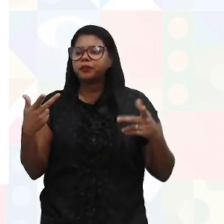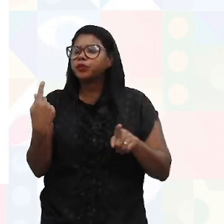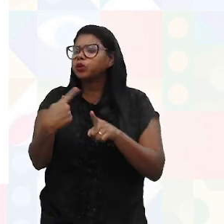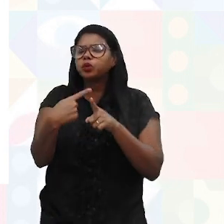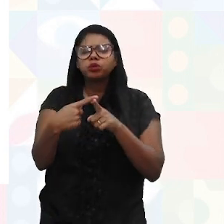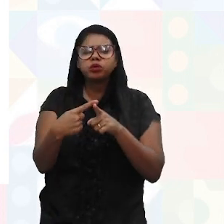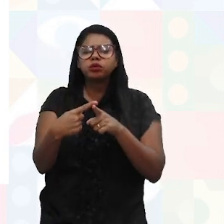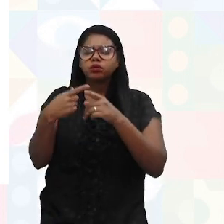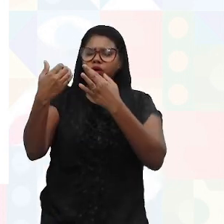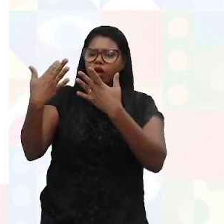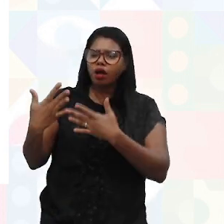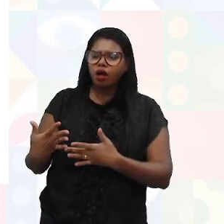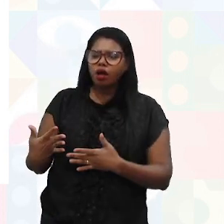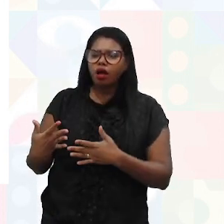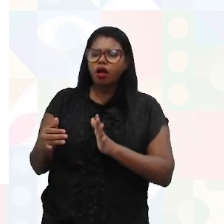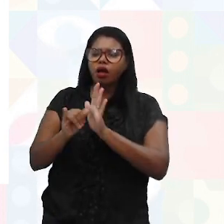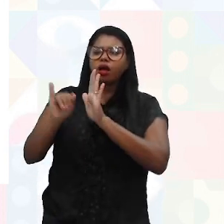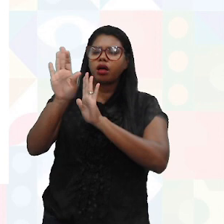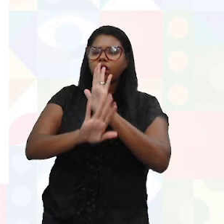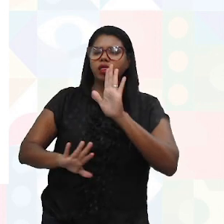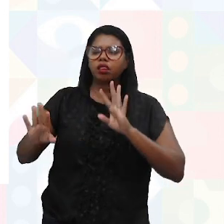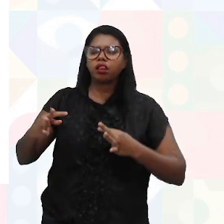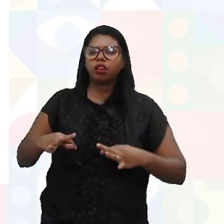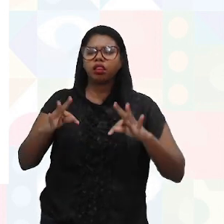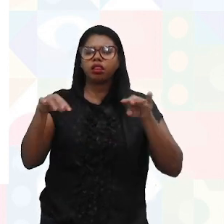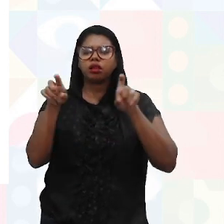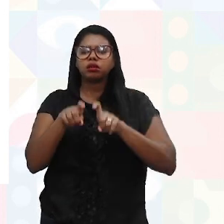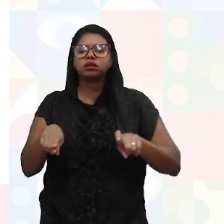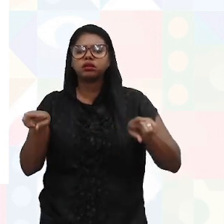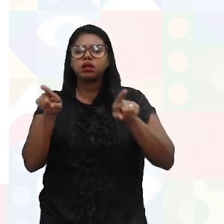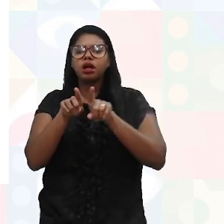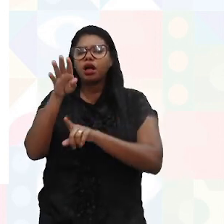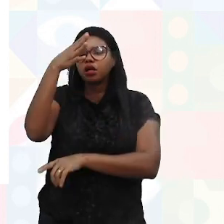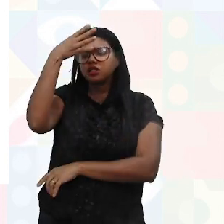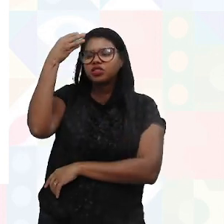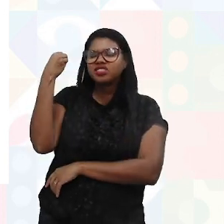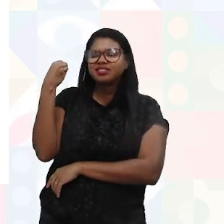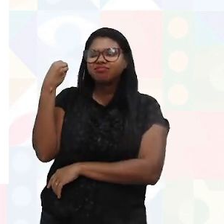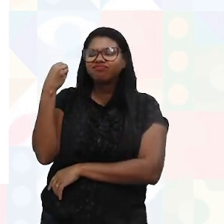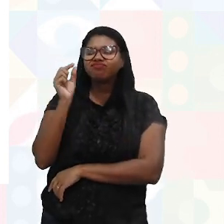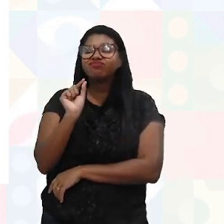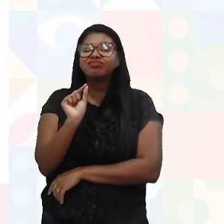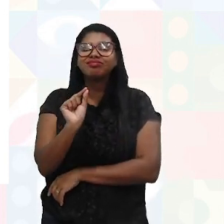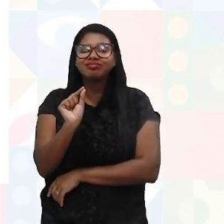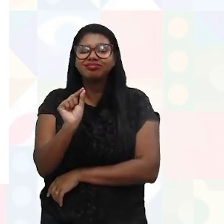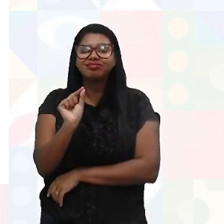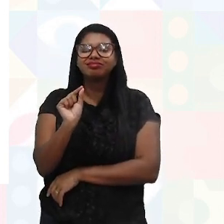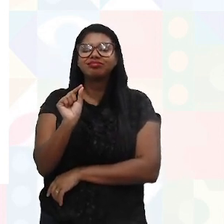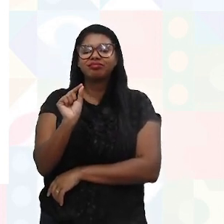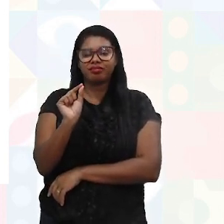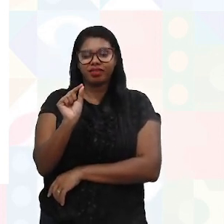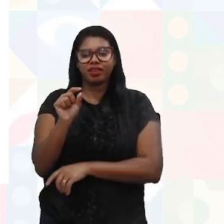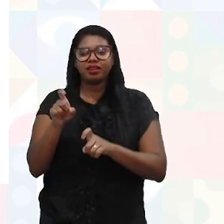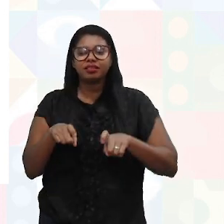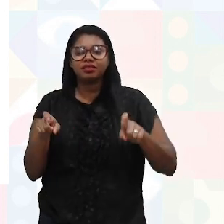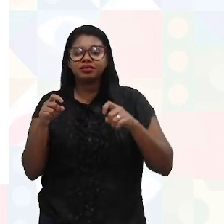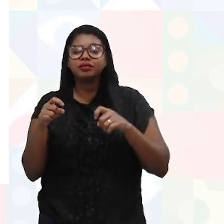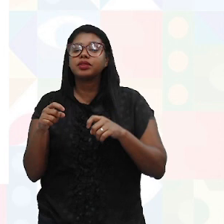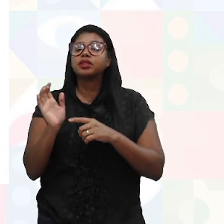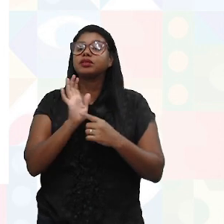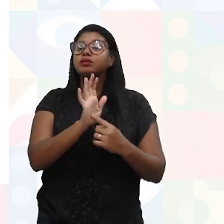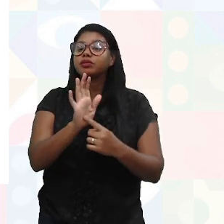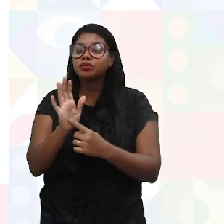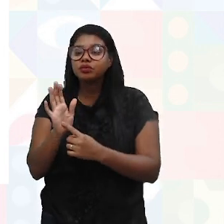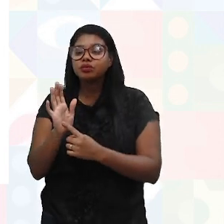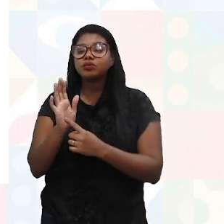de ilustração, sobretudo digital, mas aí a gente esquece um pouco que antes do digital a gente tem que trazer isso